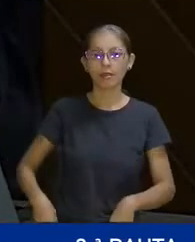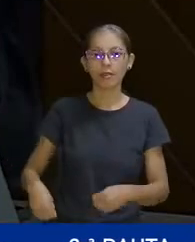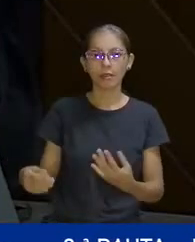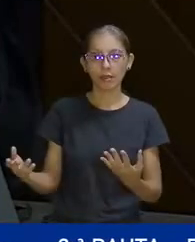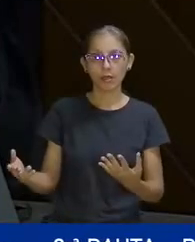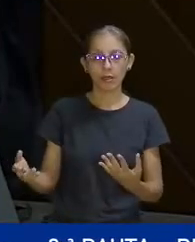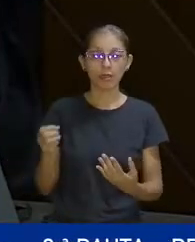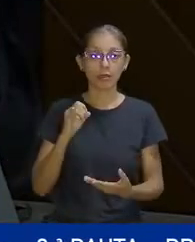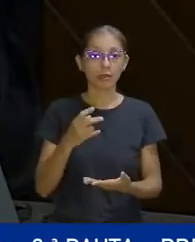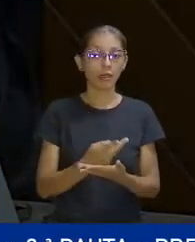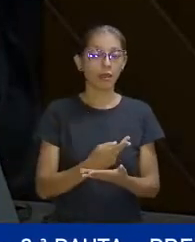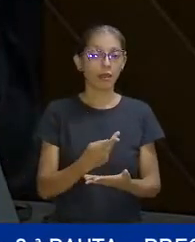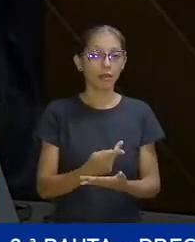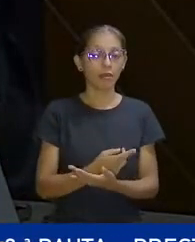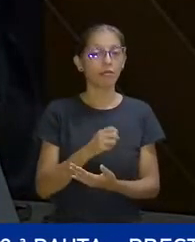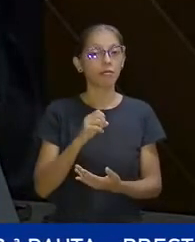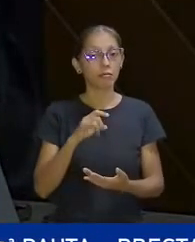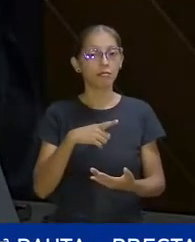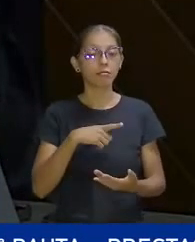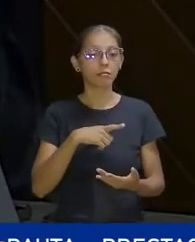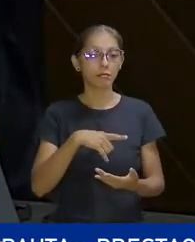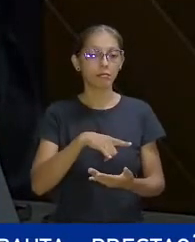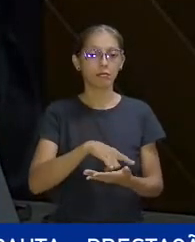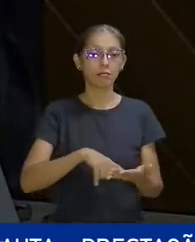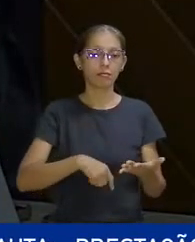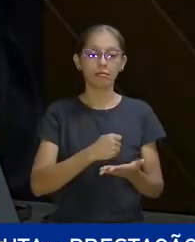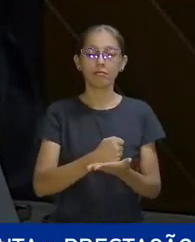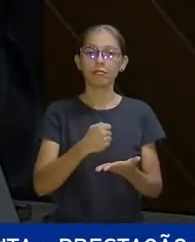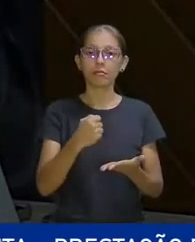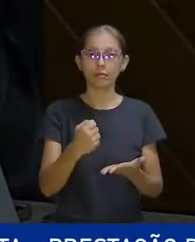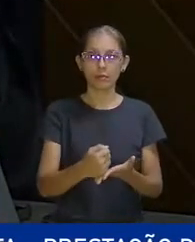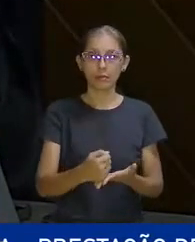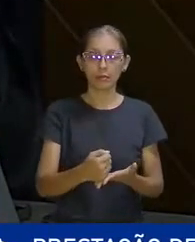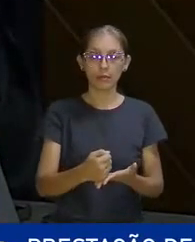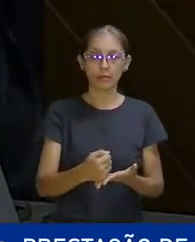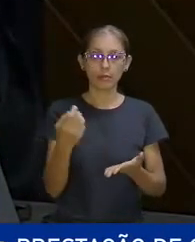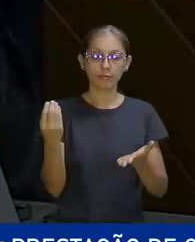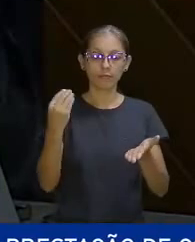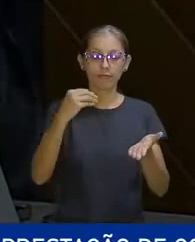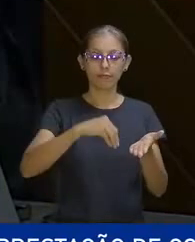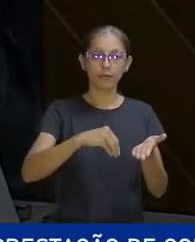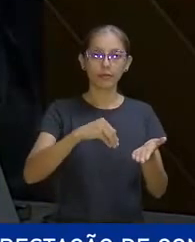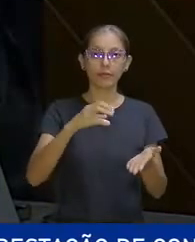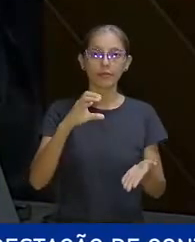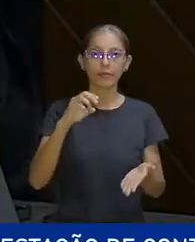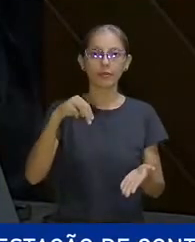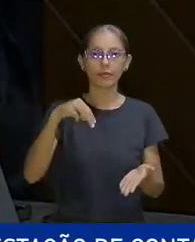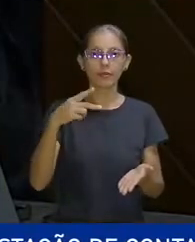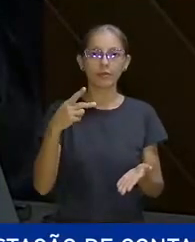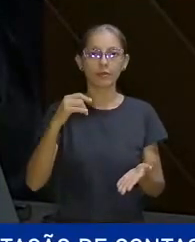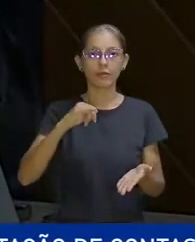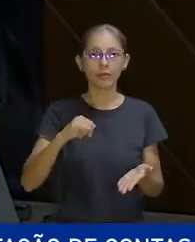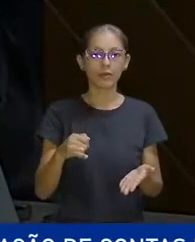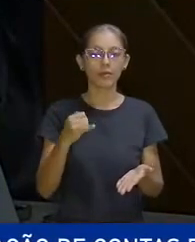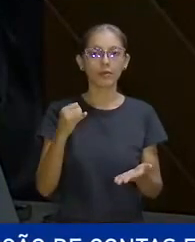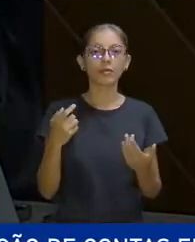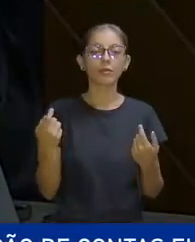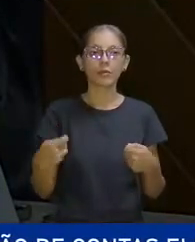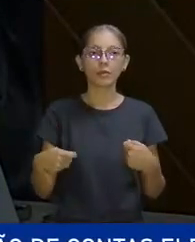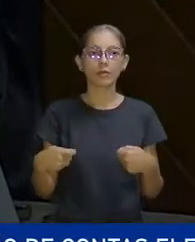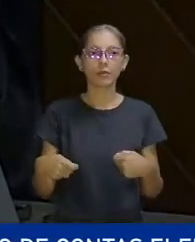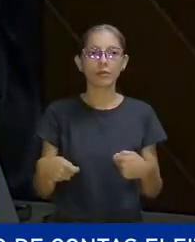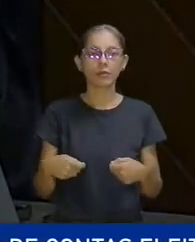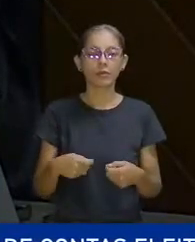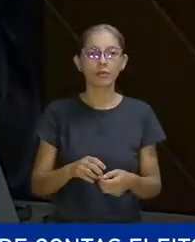apresentação de documento fiscal de despesa na qual conste o CNPJ de campanha para